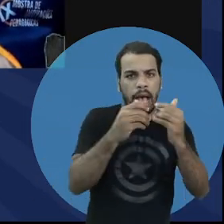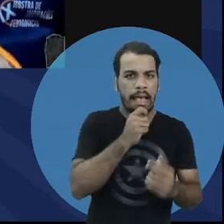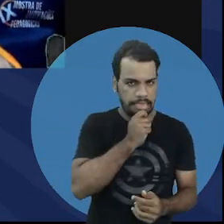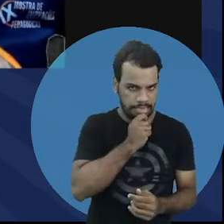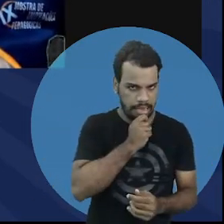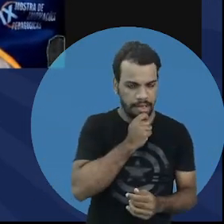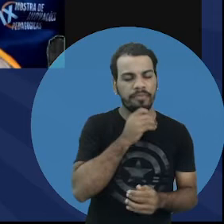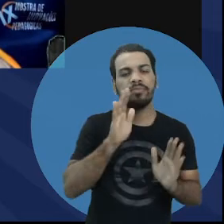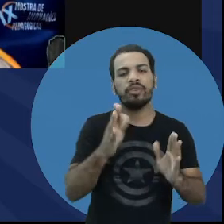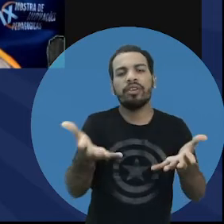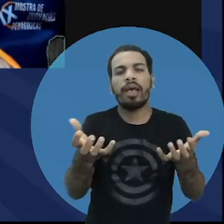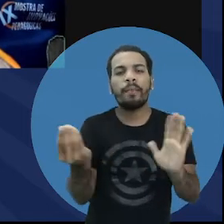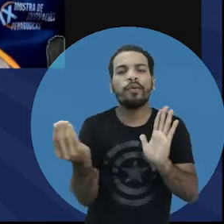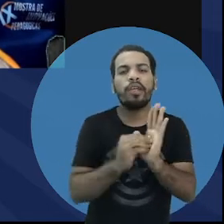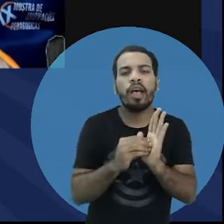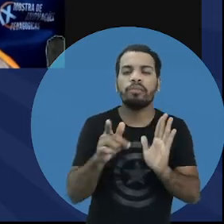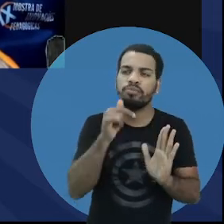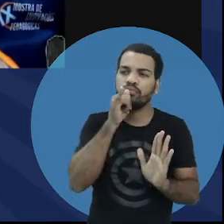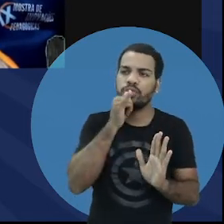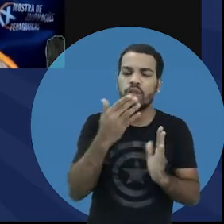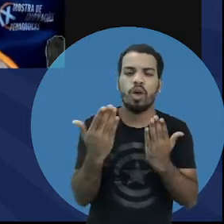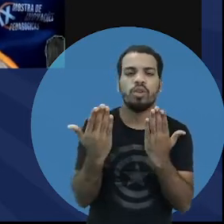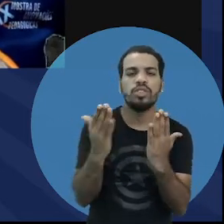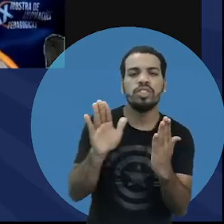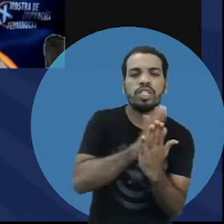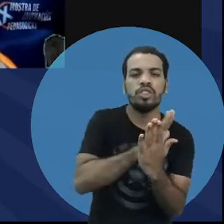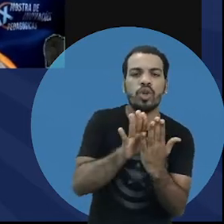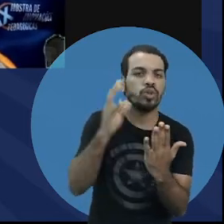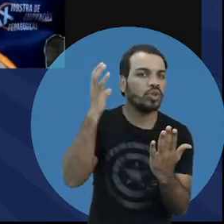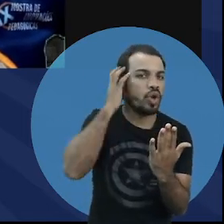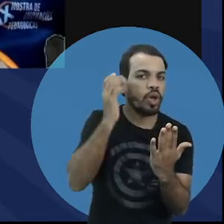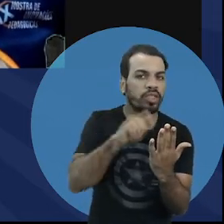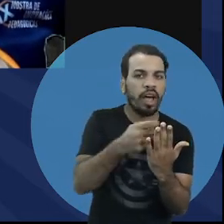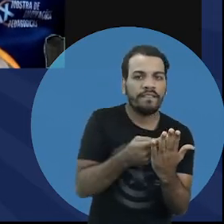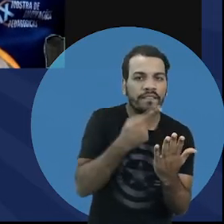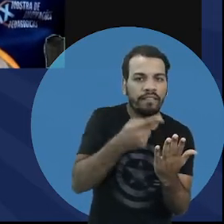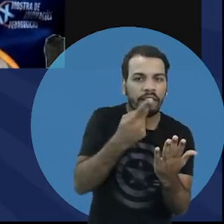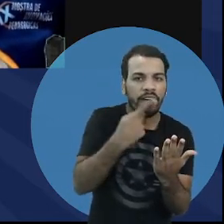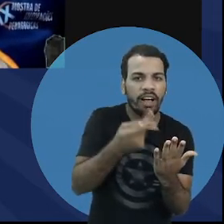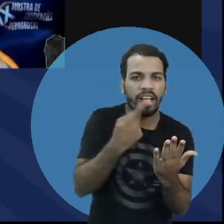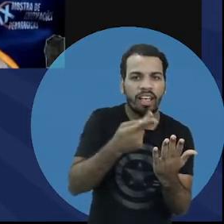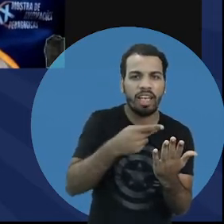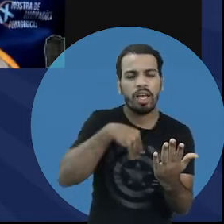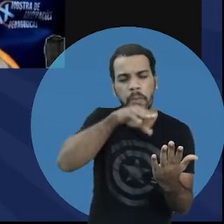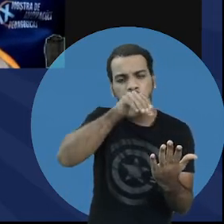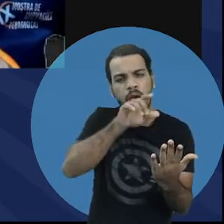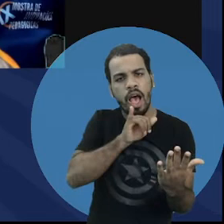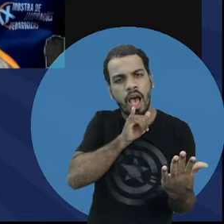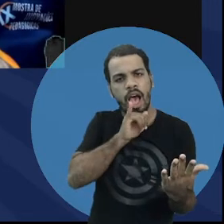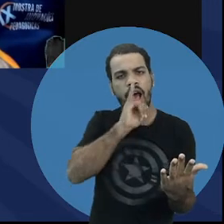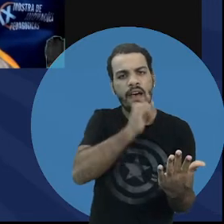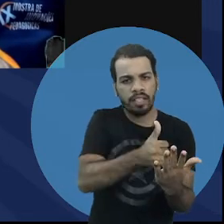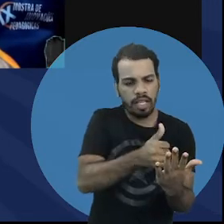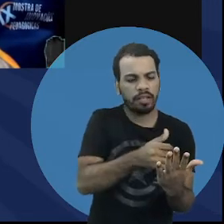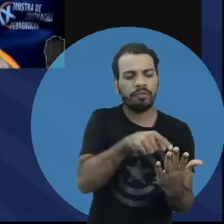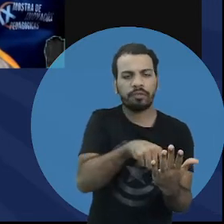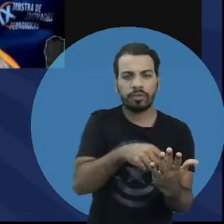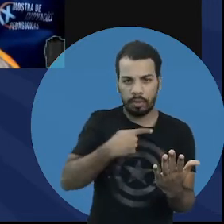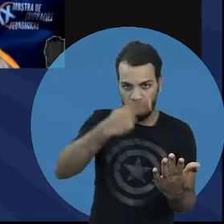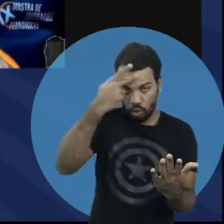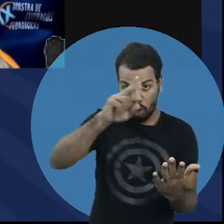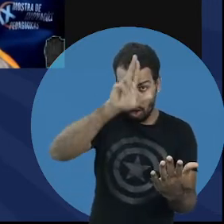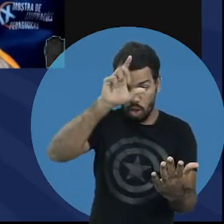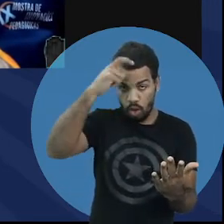quer colocar um sensor de som para que ele possa falar de voz, um comando de voz, para quando o usuário que ele